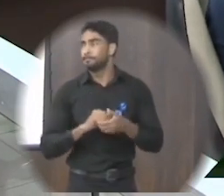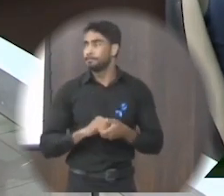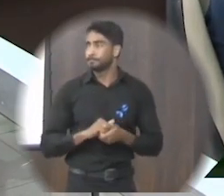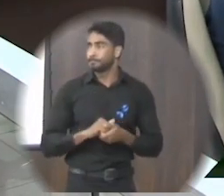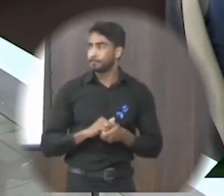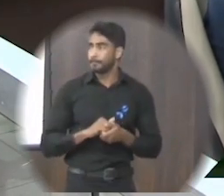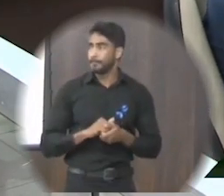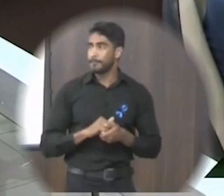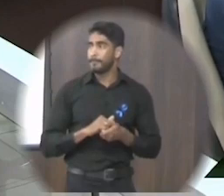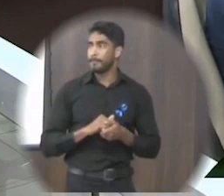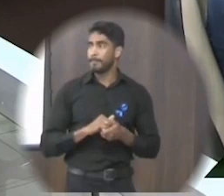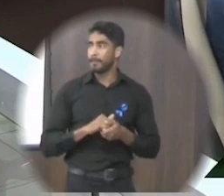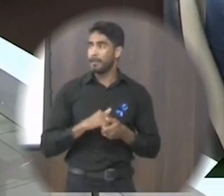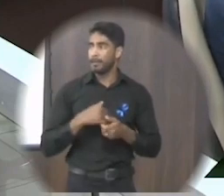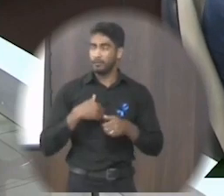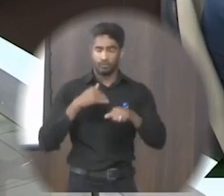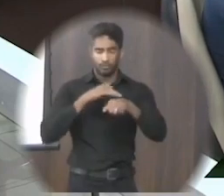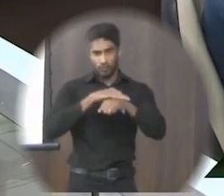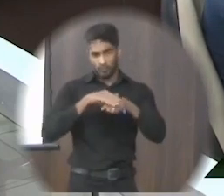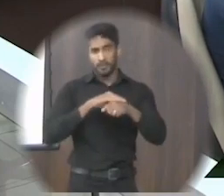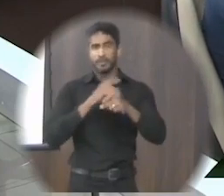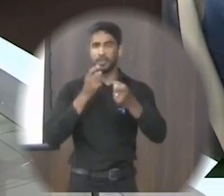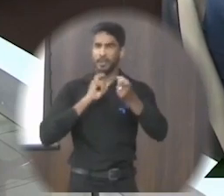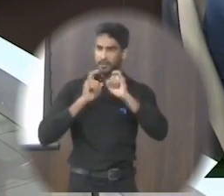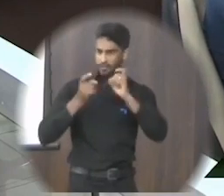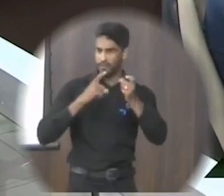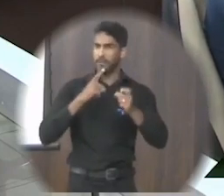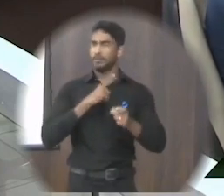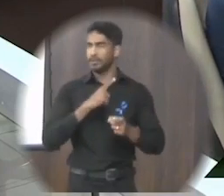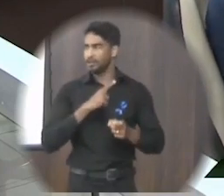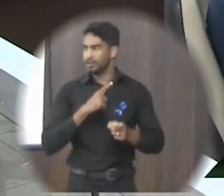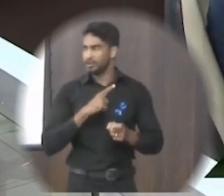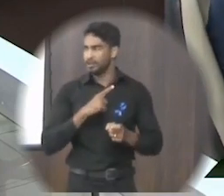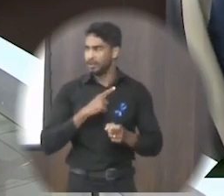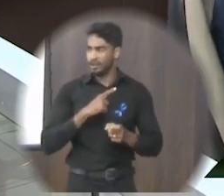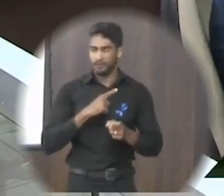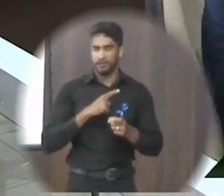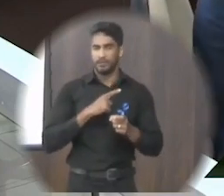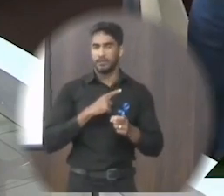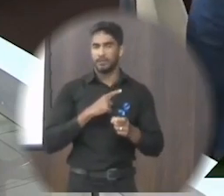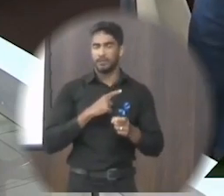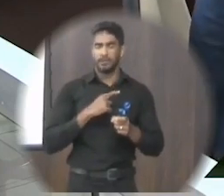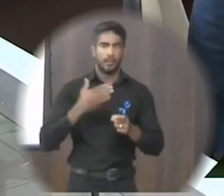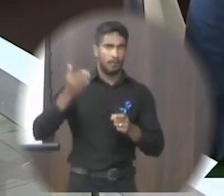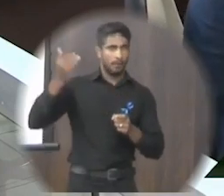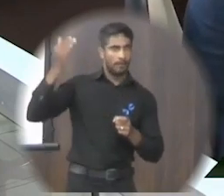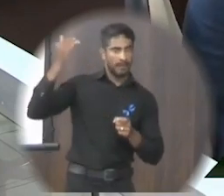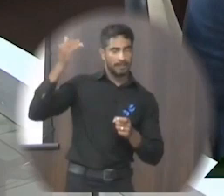Aí ele trouxe, eu comentei na última reunião que a gente recebeu, o Dr. Elvés.